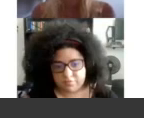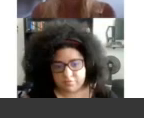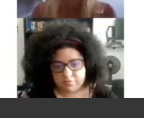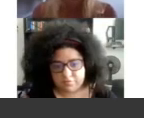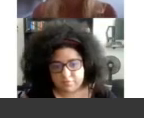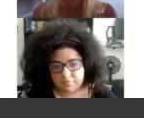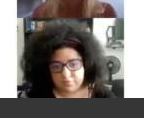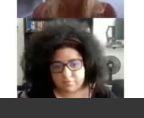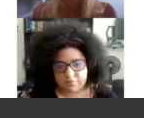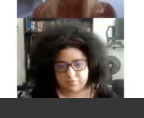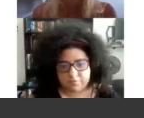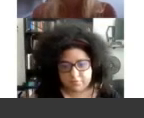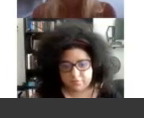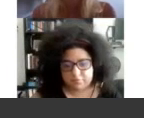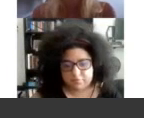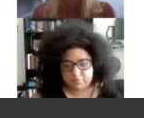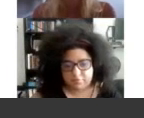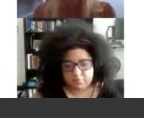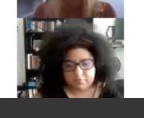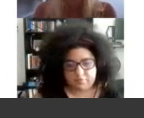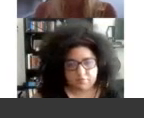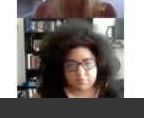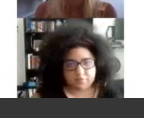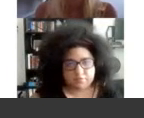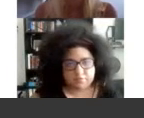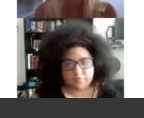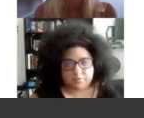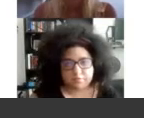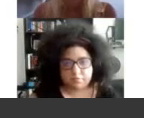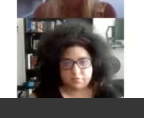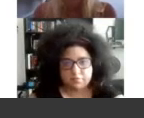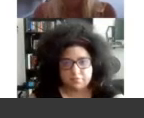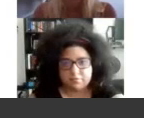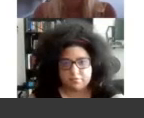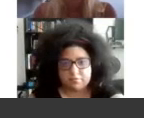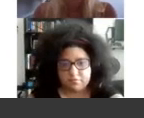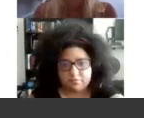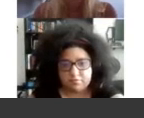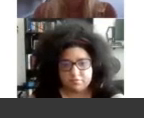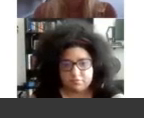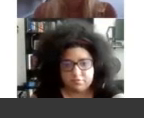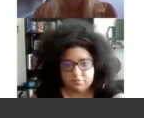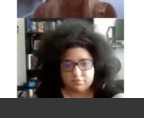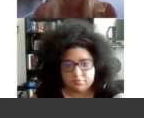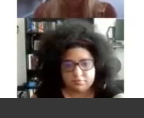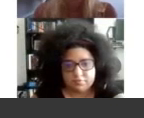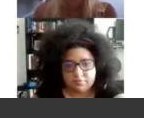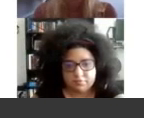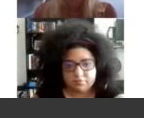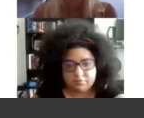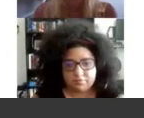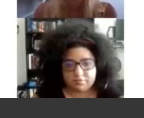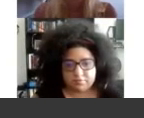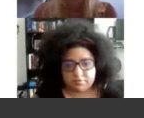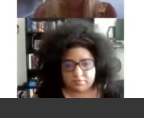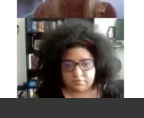UFPA, né? Ela atua também no mestrado profissional e está como coordenadora de área do PIBID Letras nesse edital